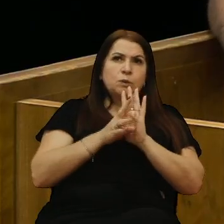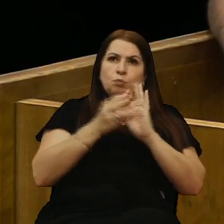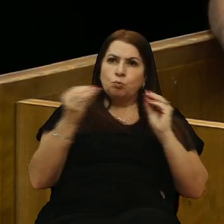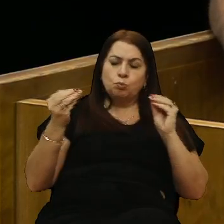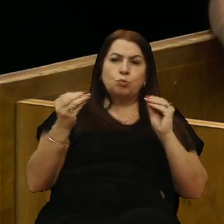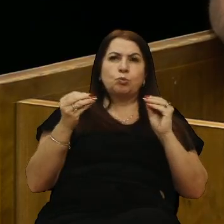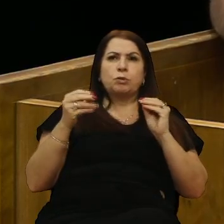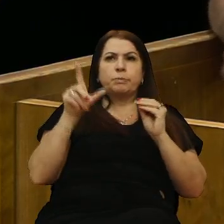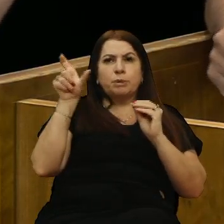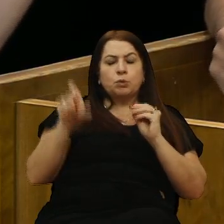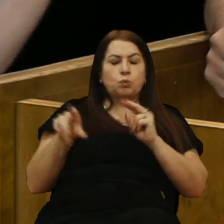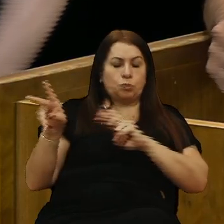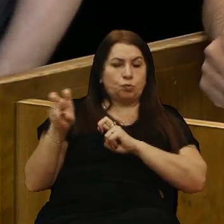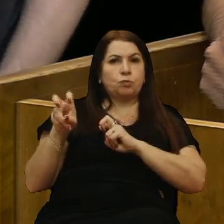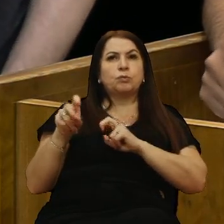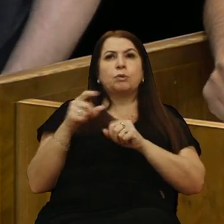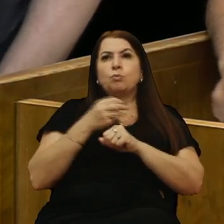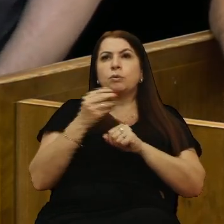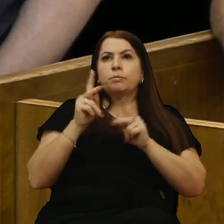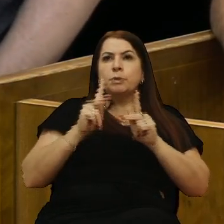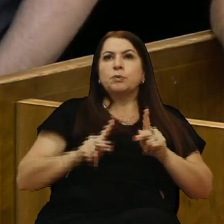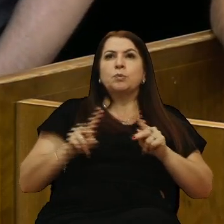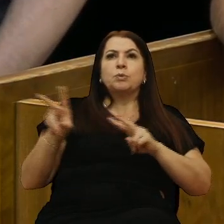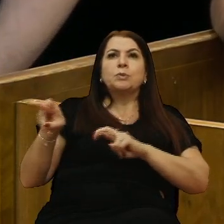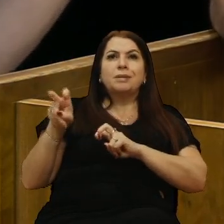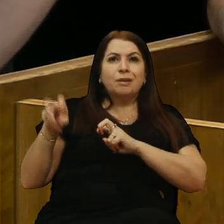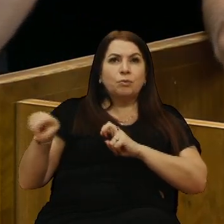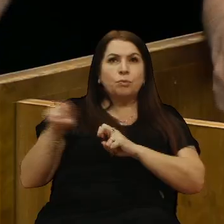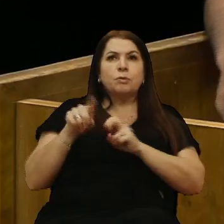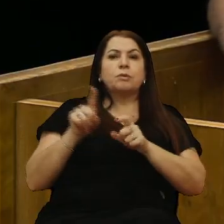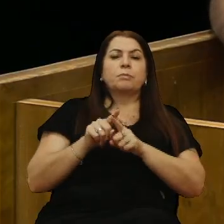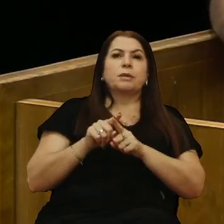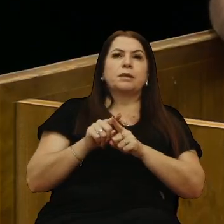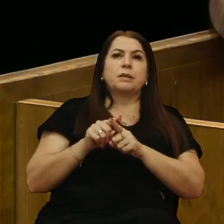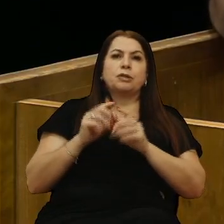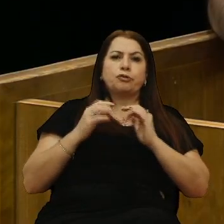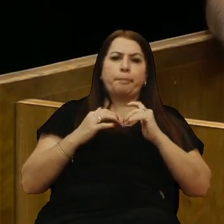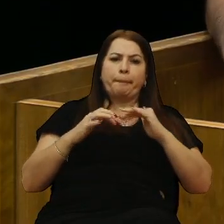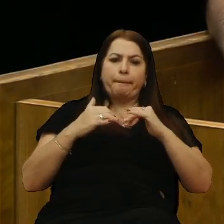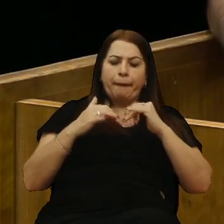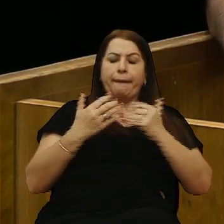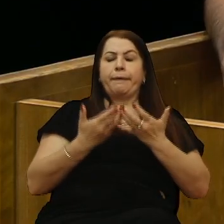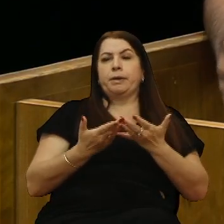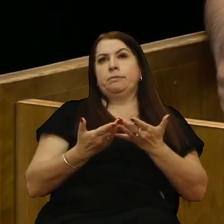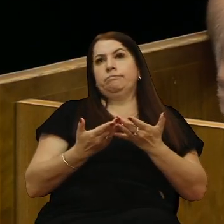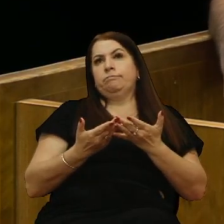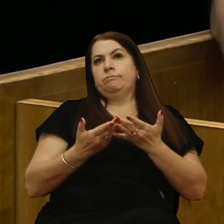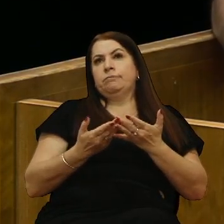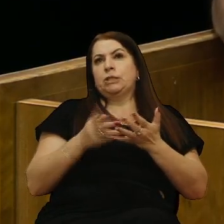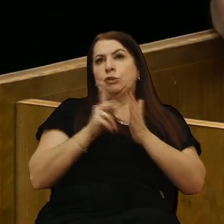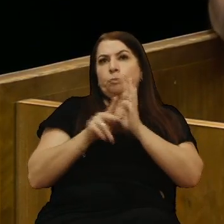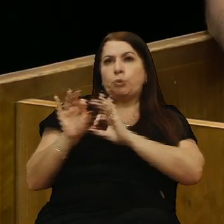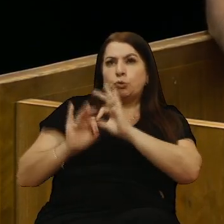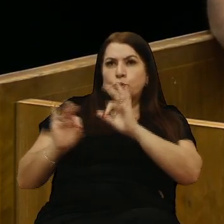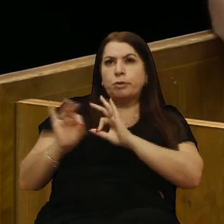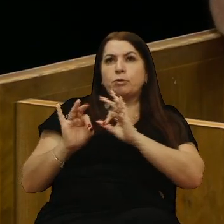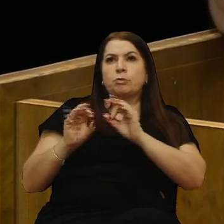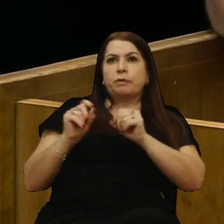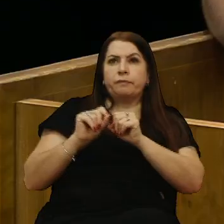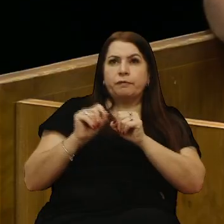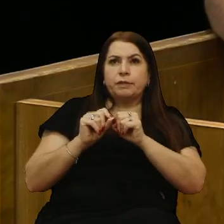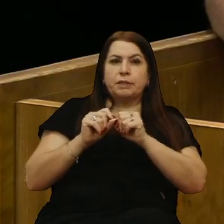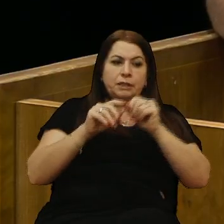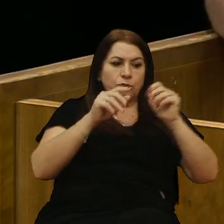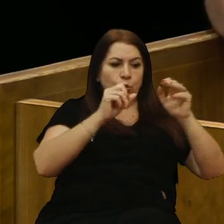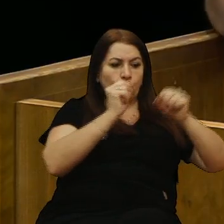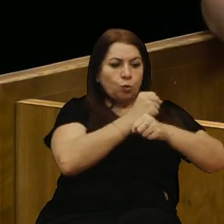os agricultores, muito esse pessoal do interior, a questão de maquinário, a questão de projetos para tu fazer um galinheiro,